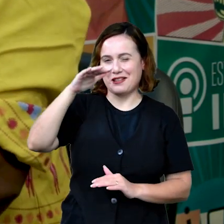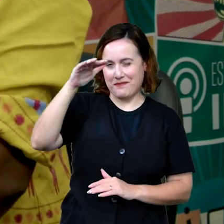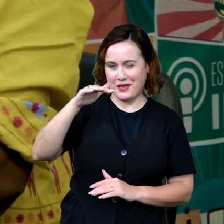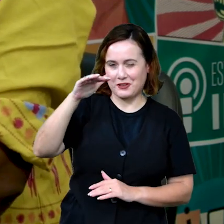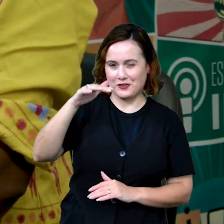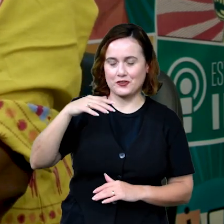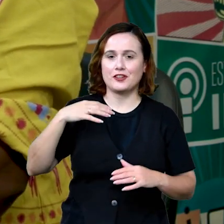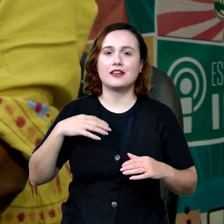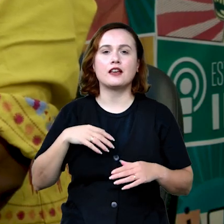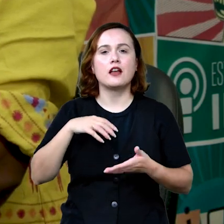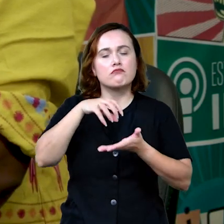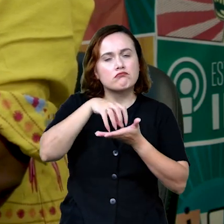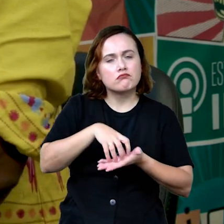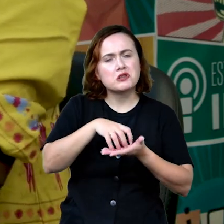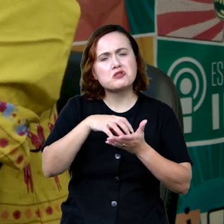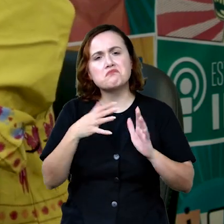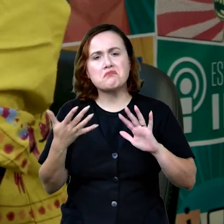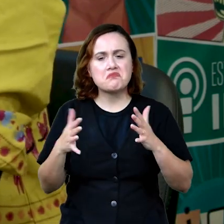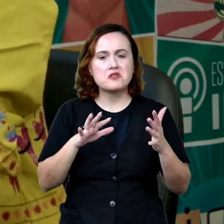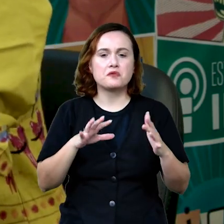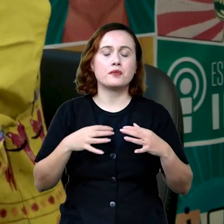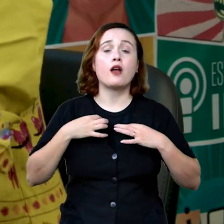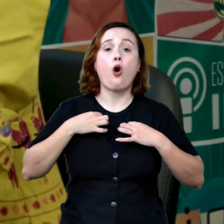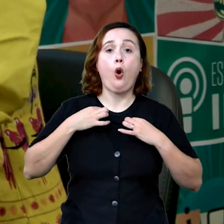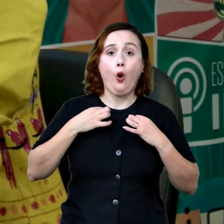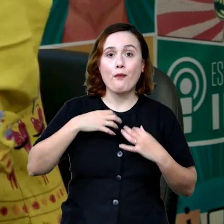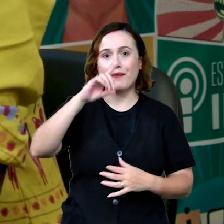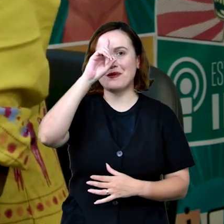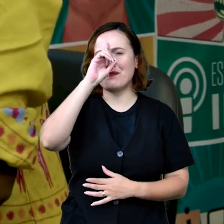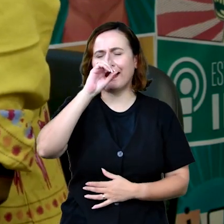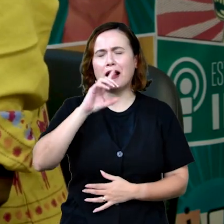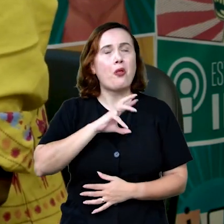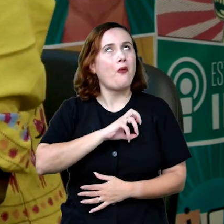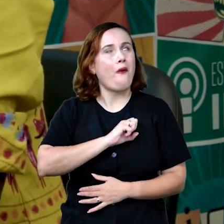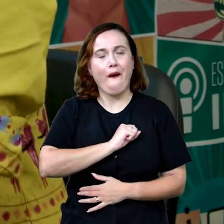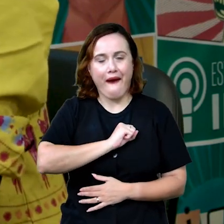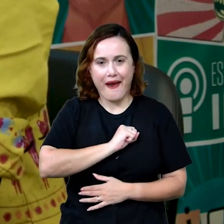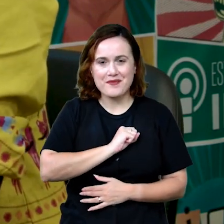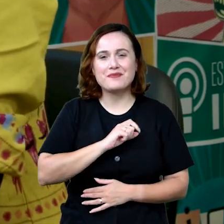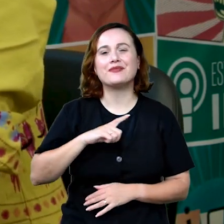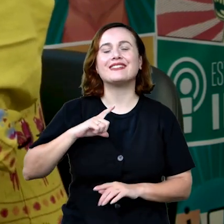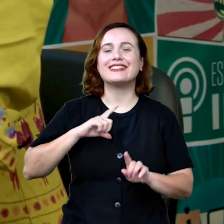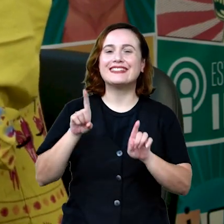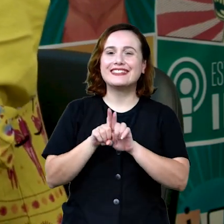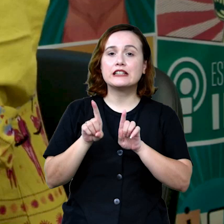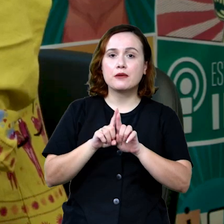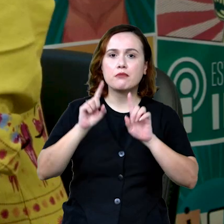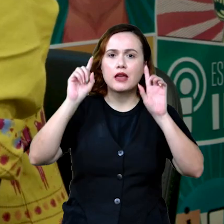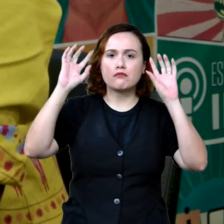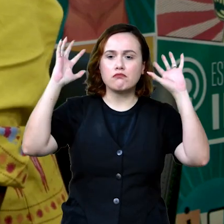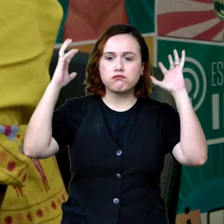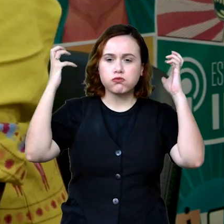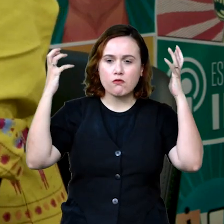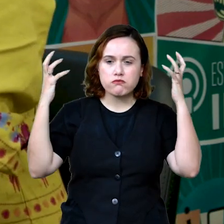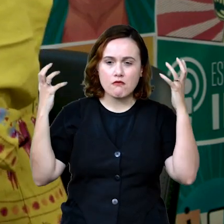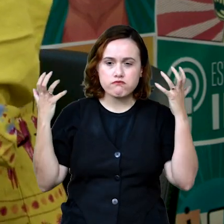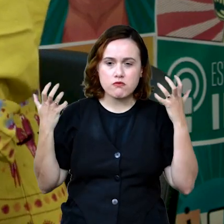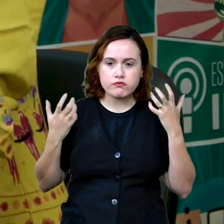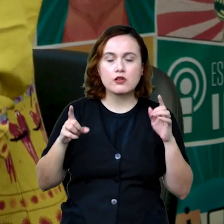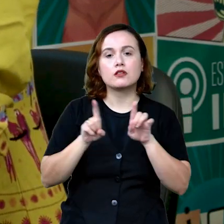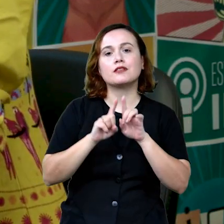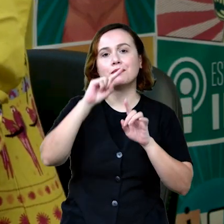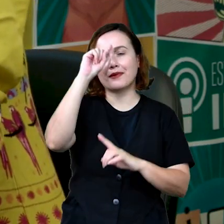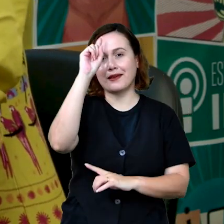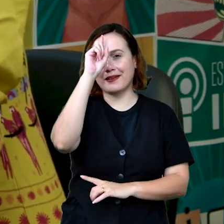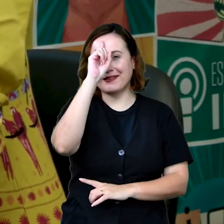vestindo um vestido que é sobretudo amarelo, que é a minha cor favorita. Tenho cabelo crespo com